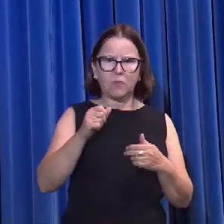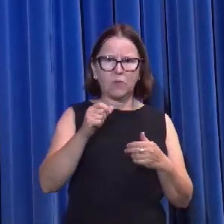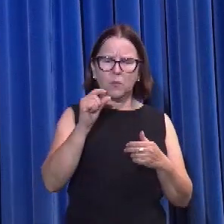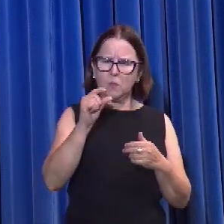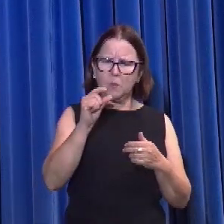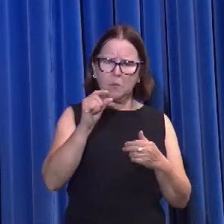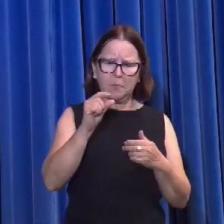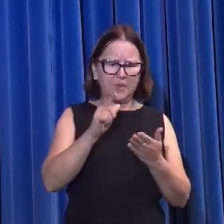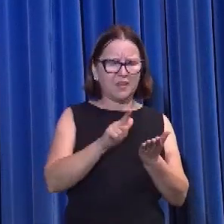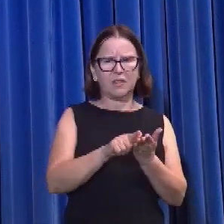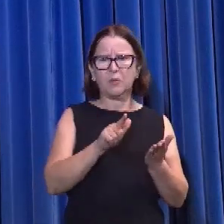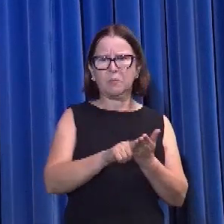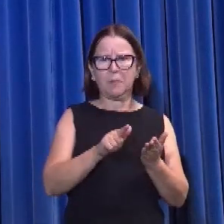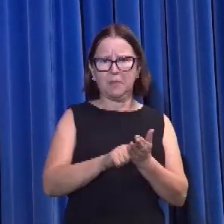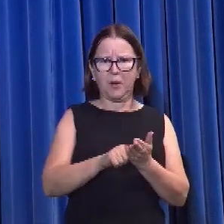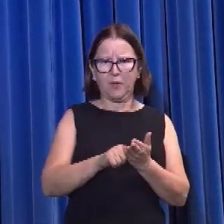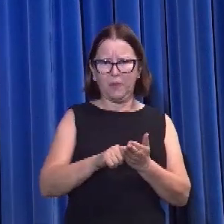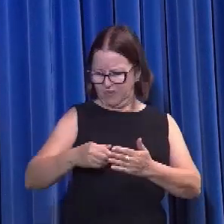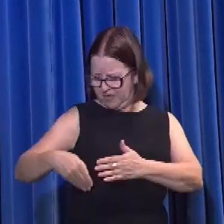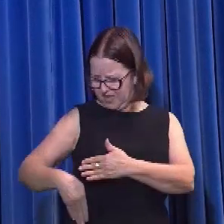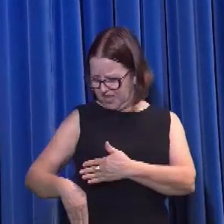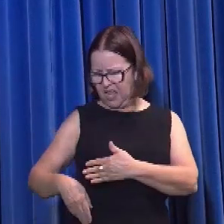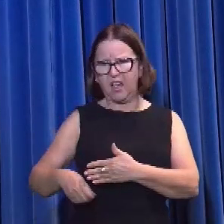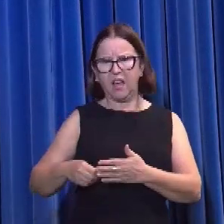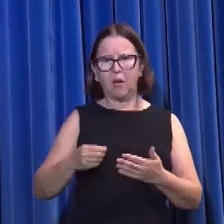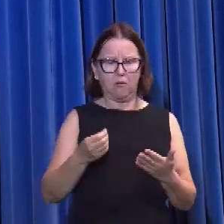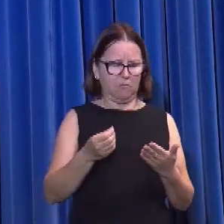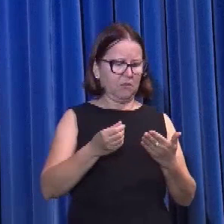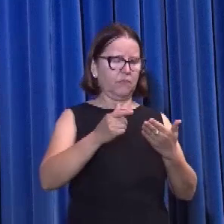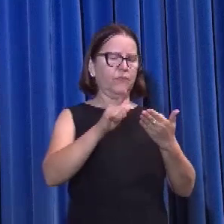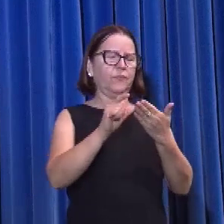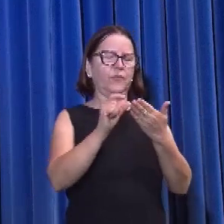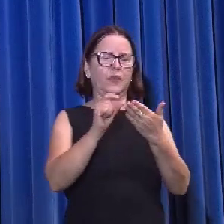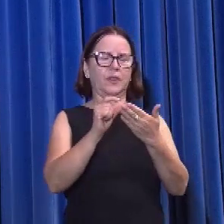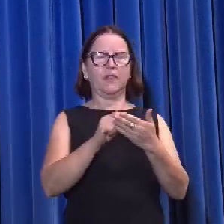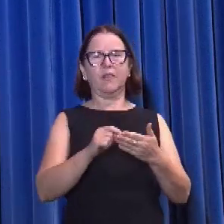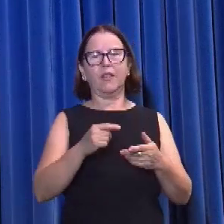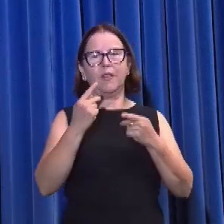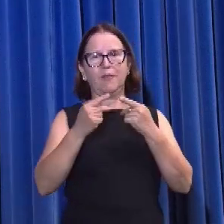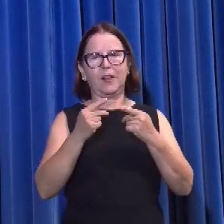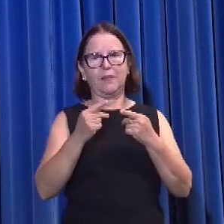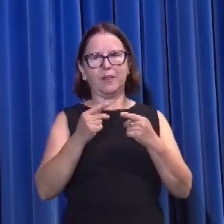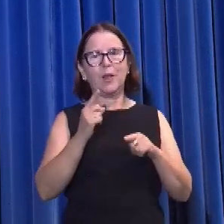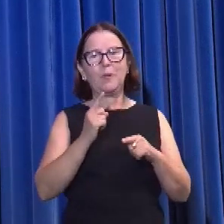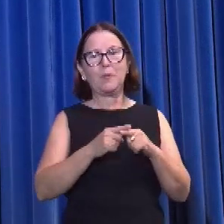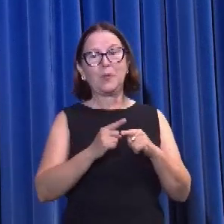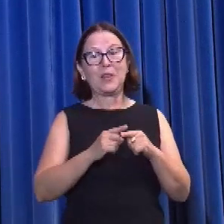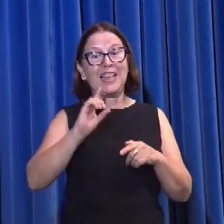do folheto grudado na roupa dele, e o pedacinho dizia assim: porque Deus amou